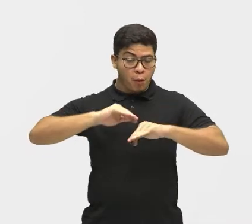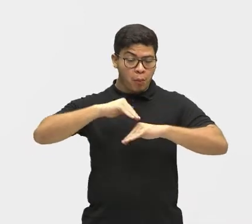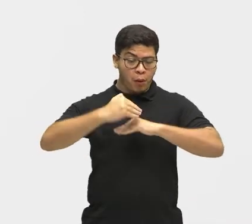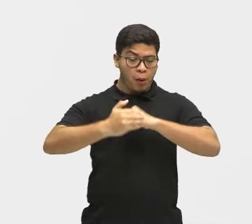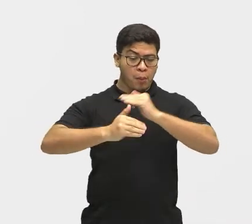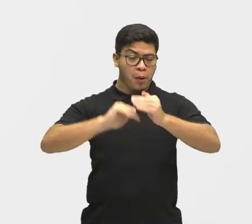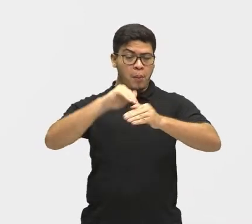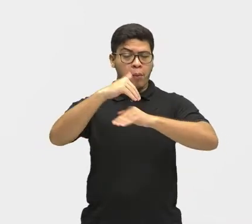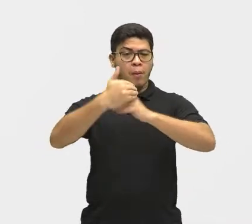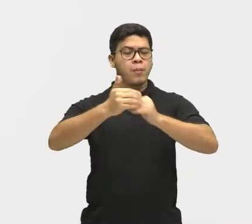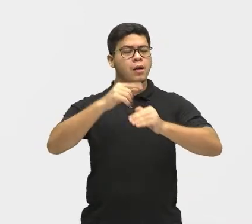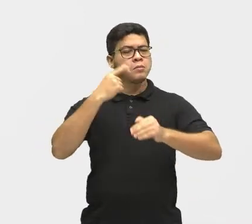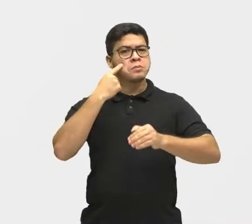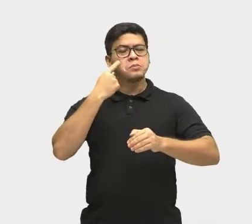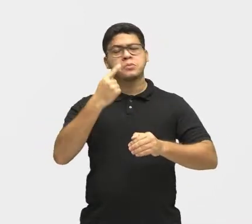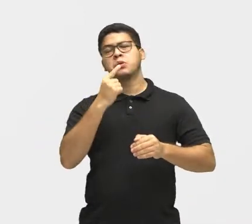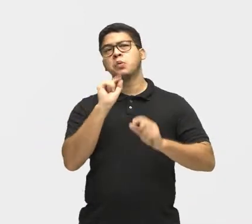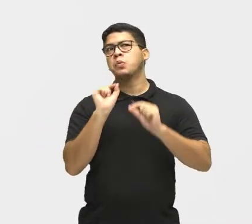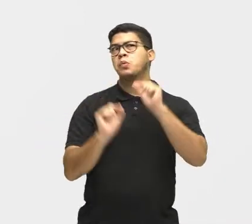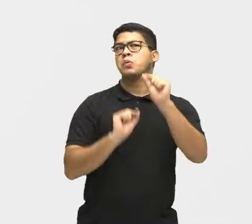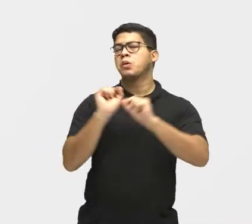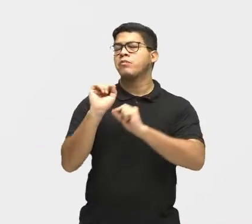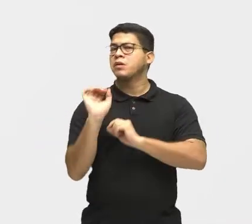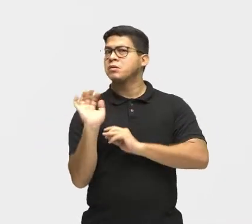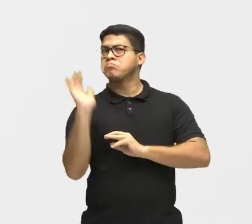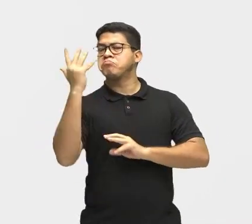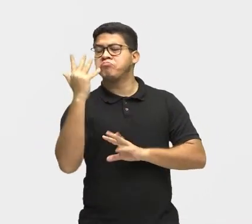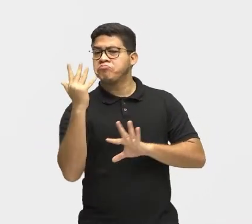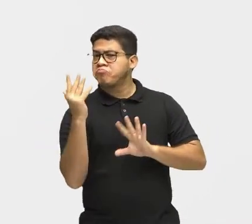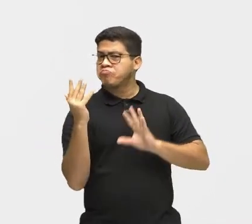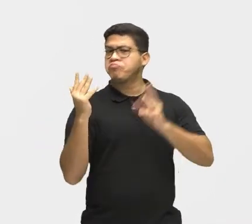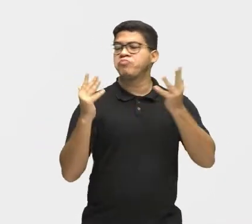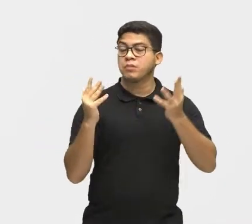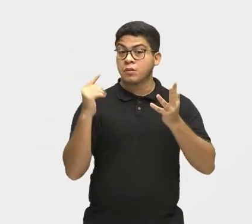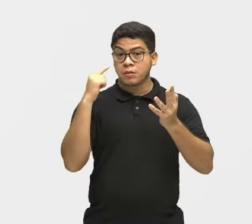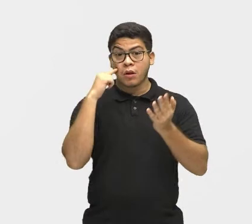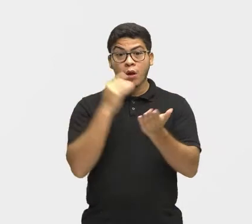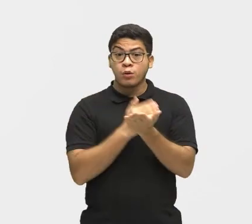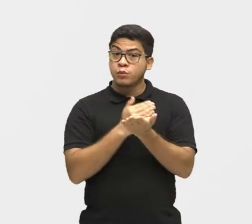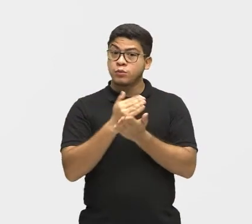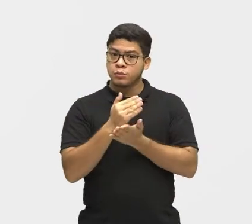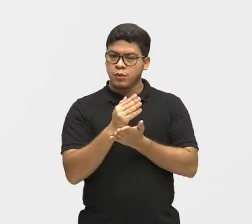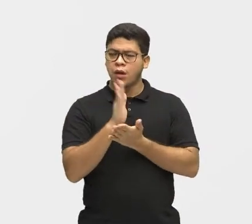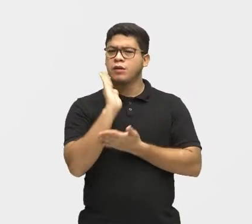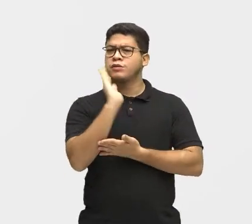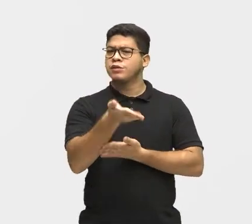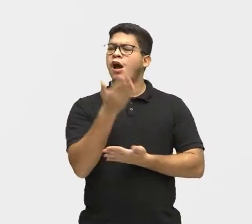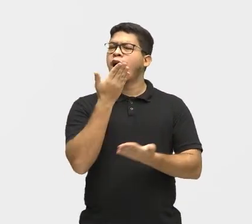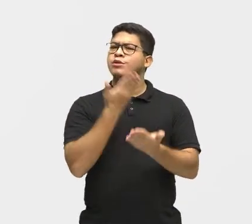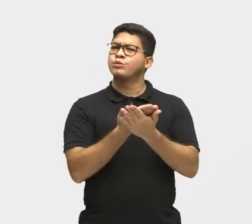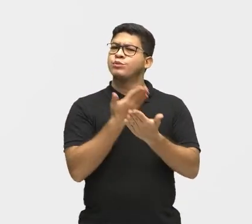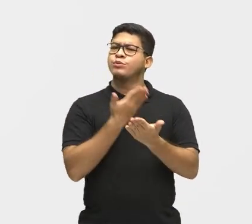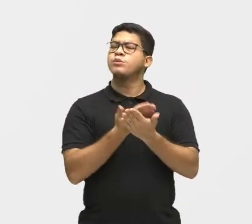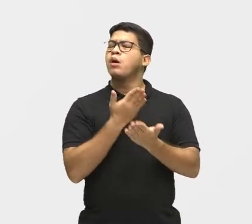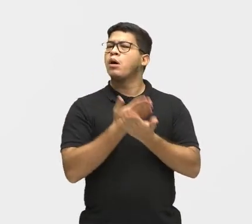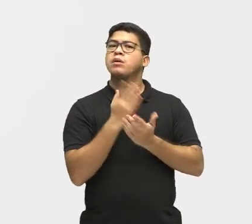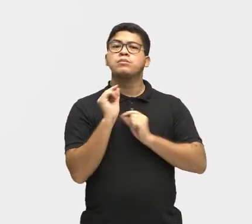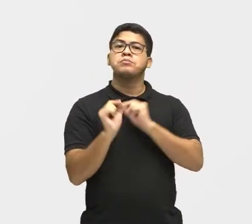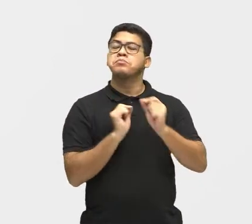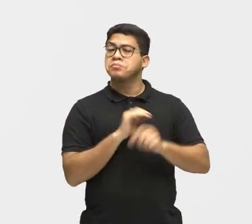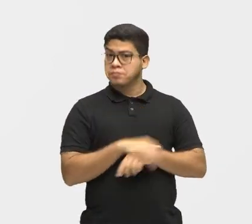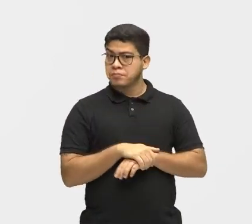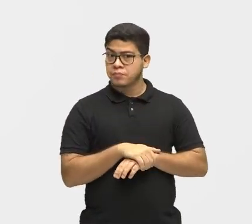o que foi acontecendo com ela. Então, a gente inicia aí, nós já estudamos sobre isso, a